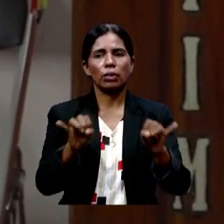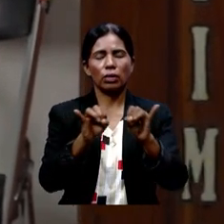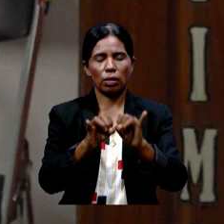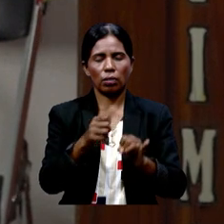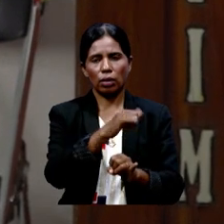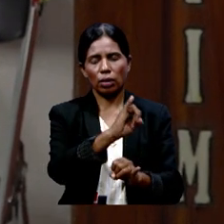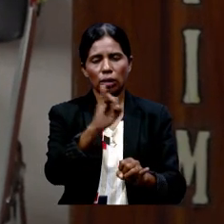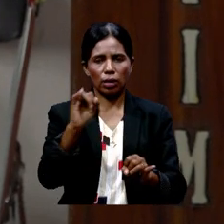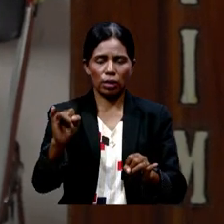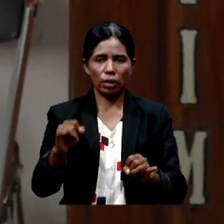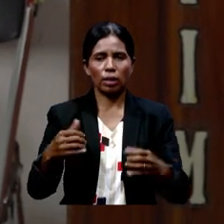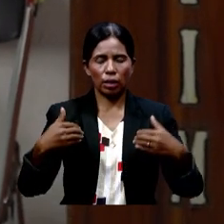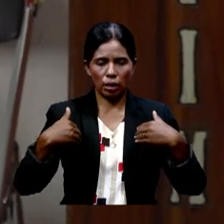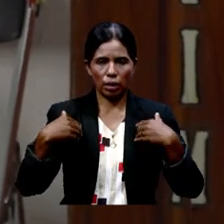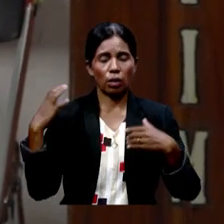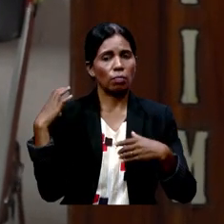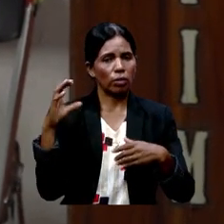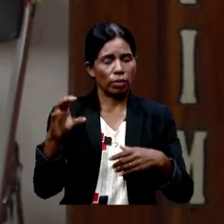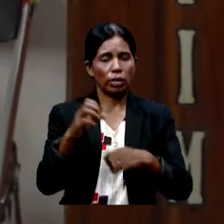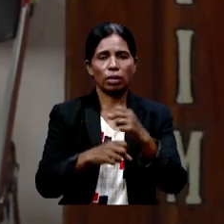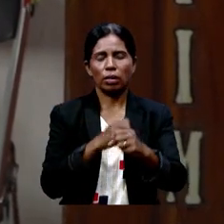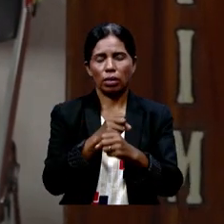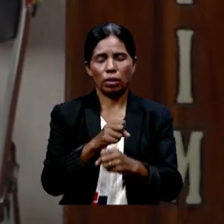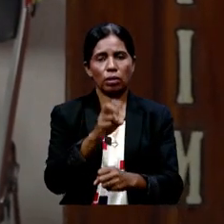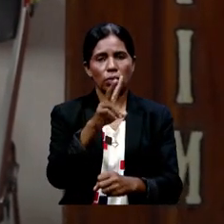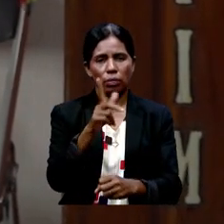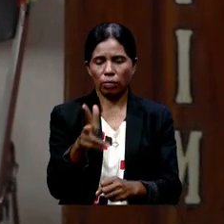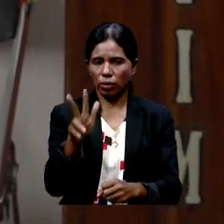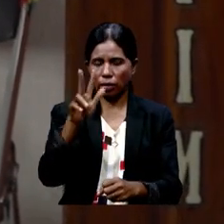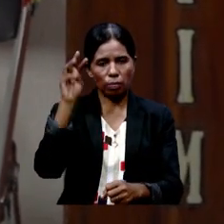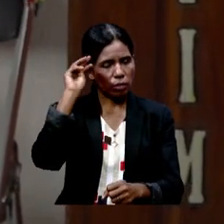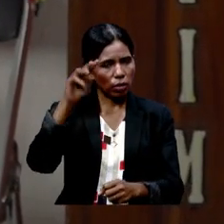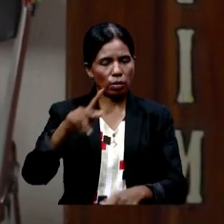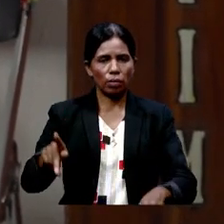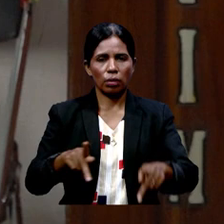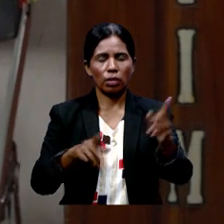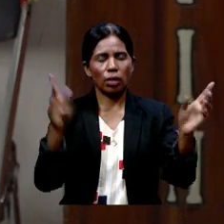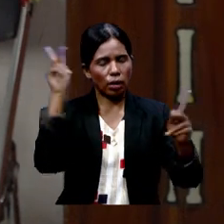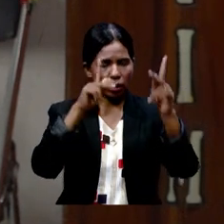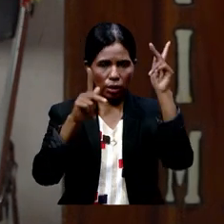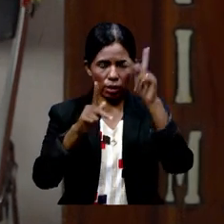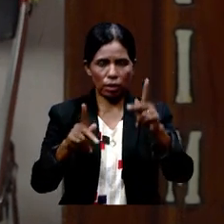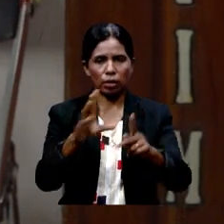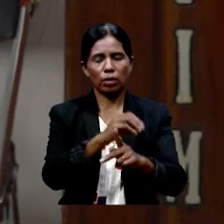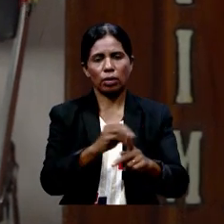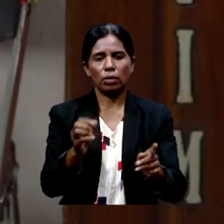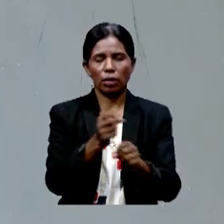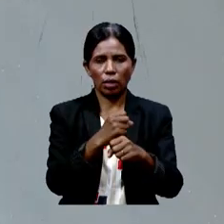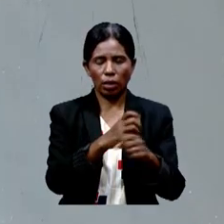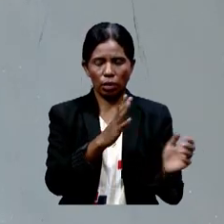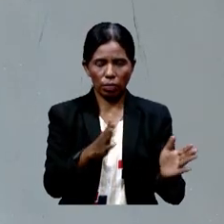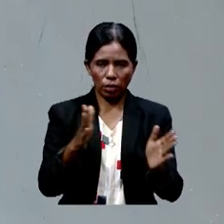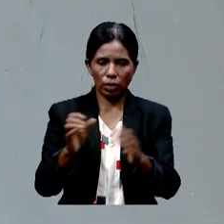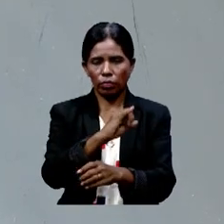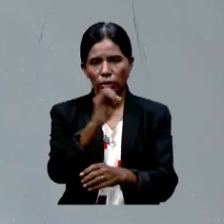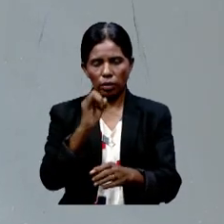incompetência. E a Tina Rio Rua Rencen Todo, o Ministério Público, delega caso para a Comissão Anticorrupção, onde há o processo de investigação